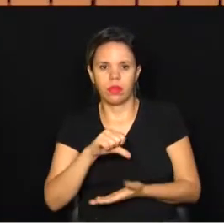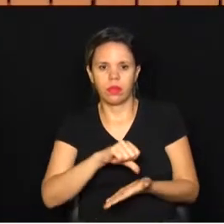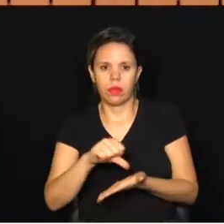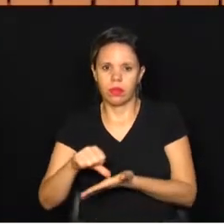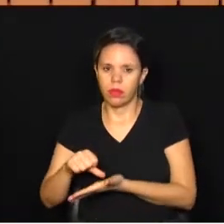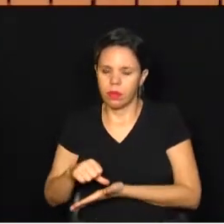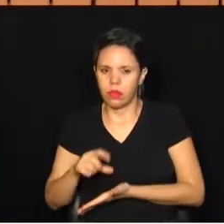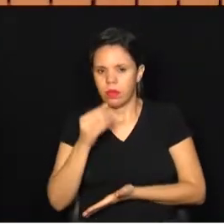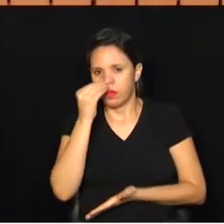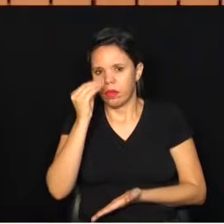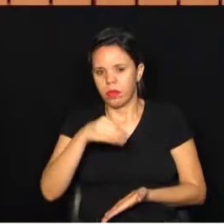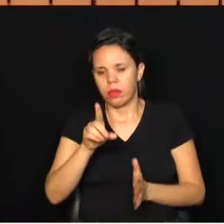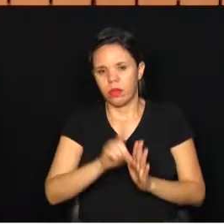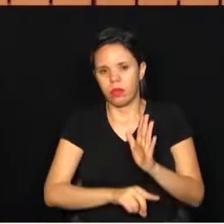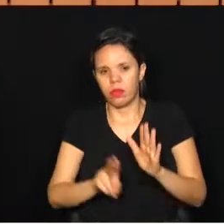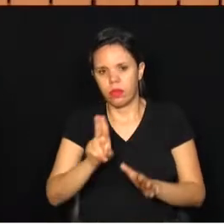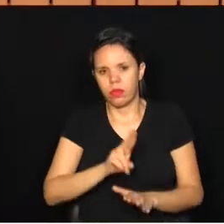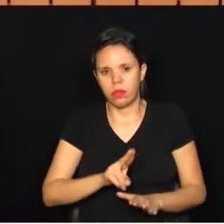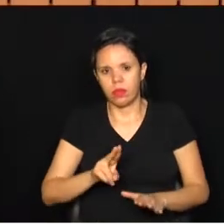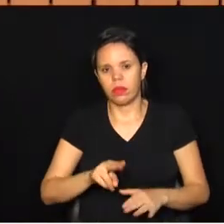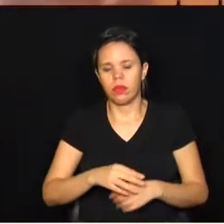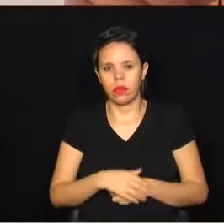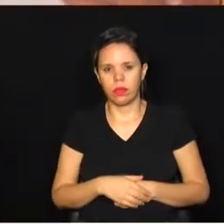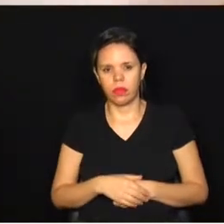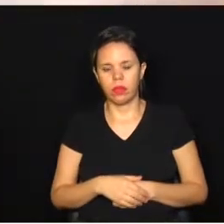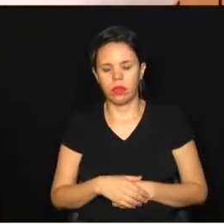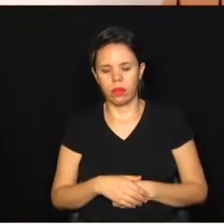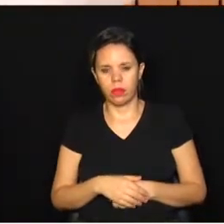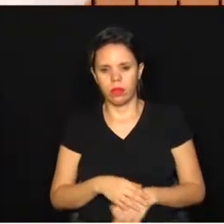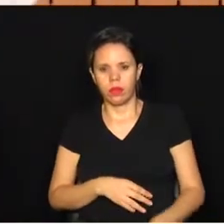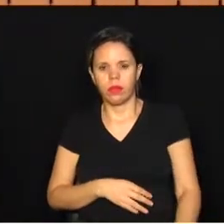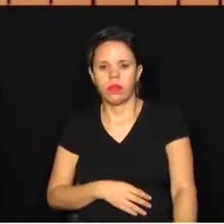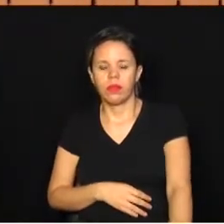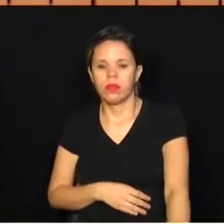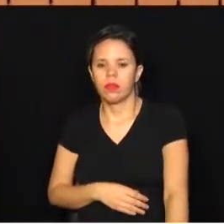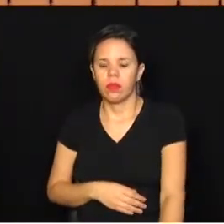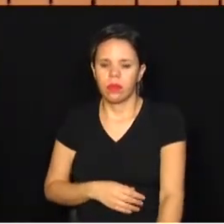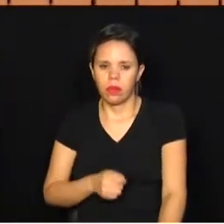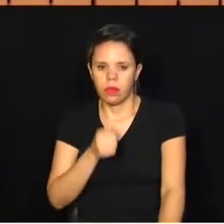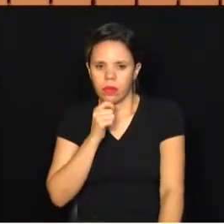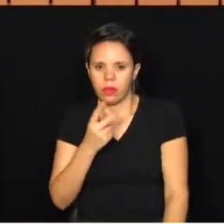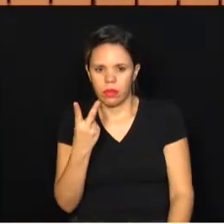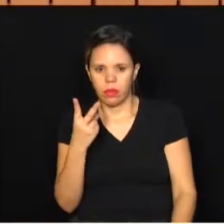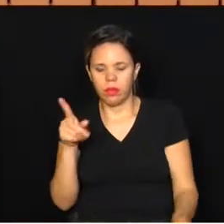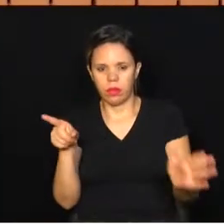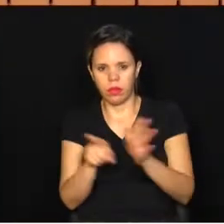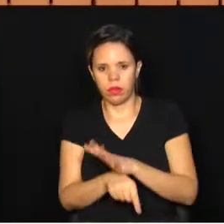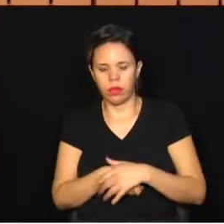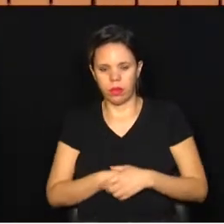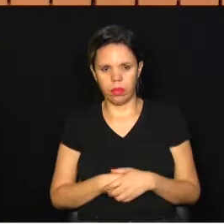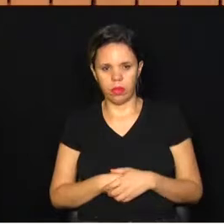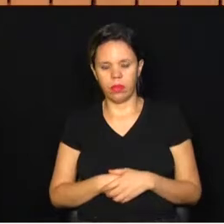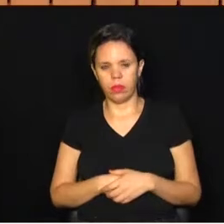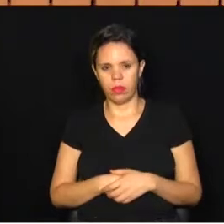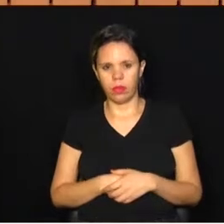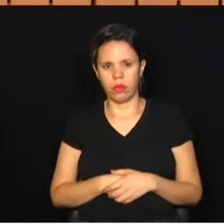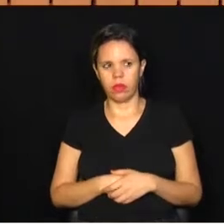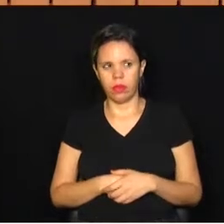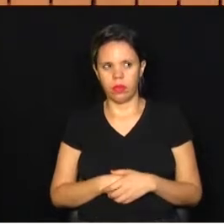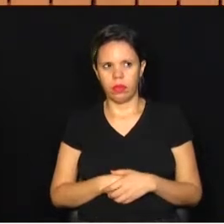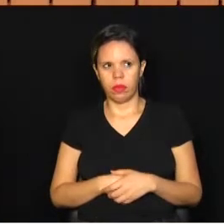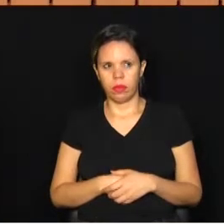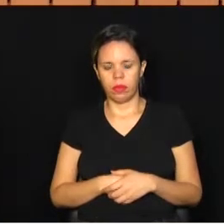é negado o direito de uso dos espaços públicos. Ainda tem mais duas perguntas. A Simone também pergunta.